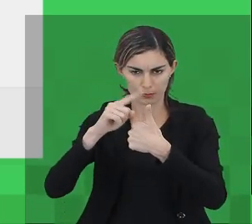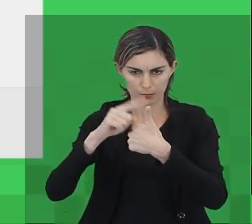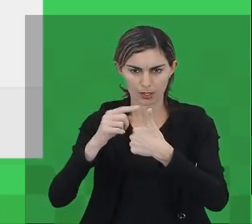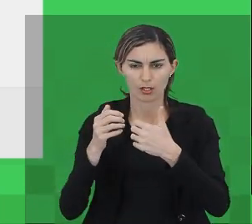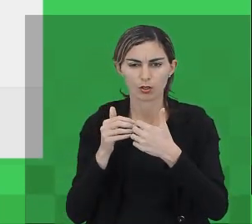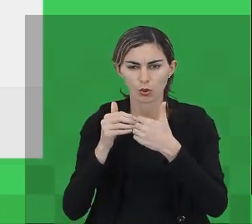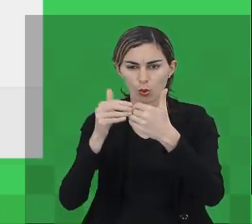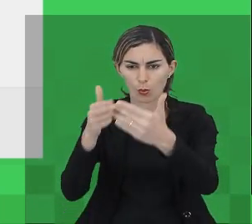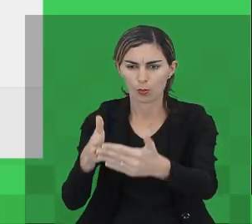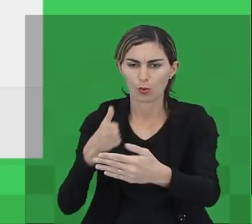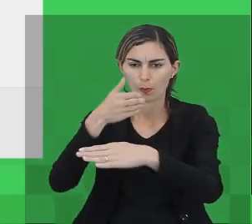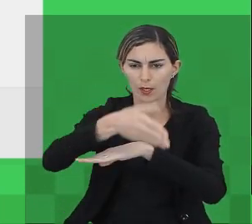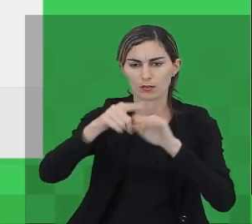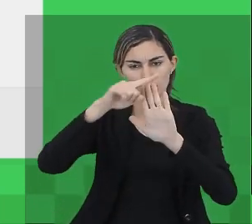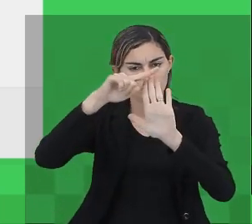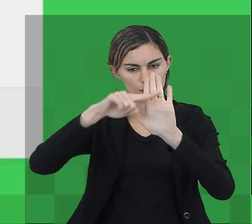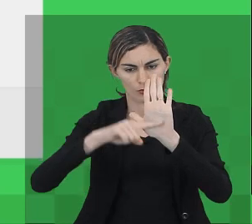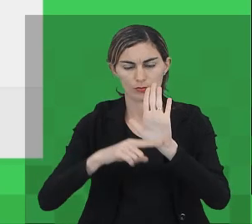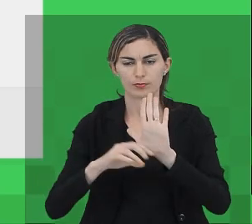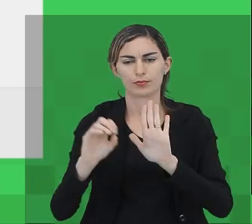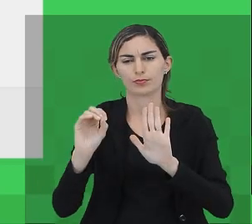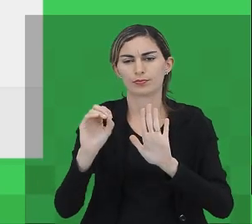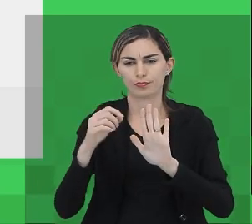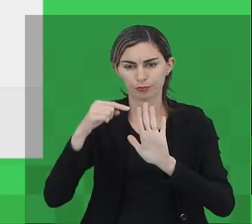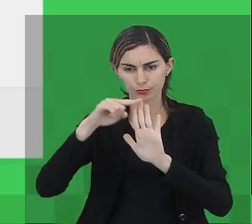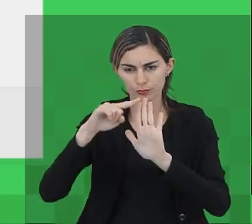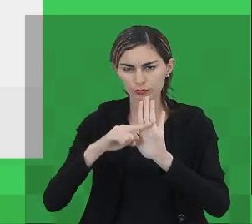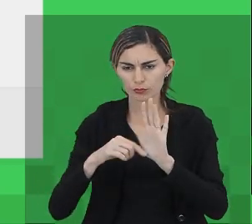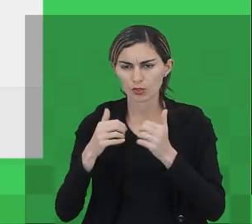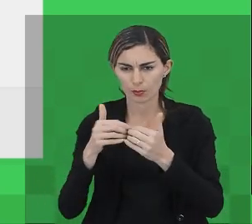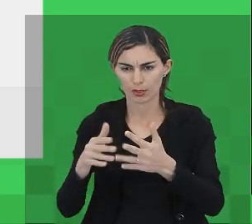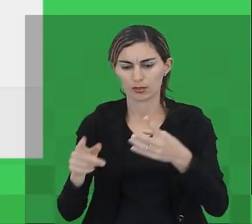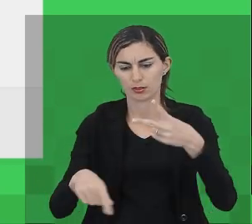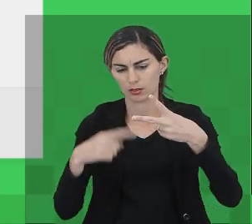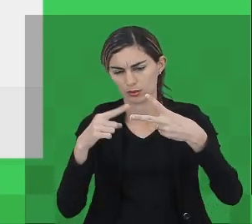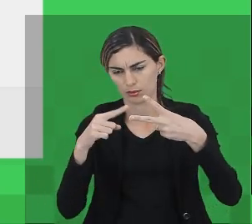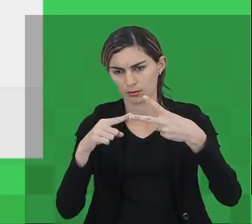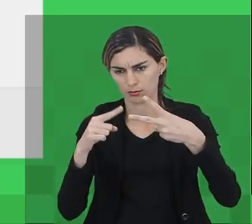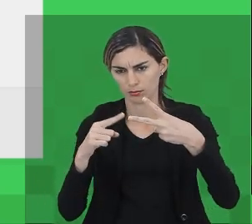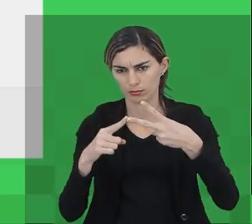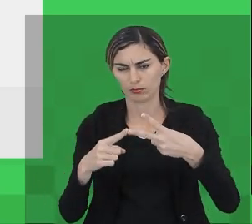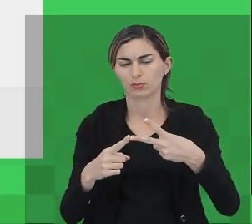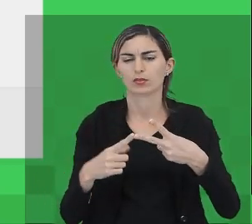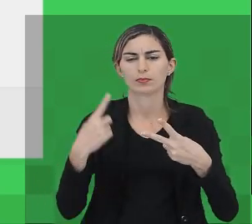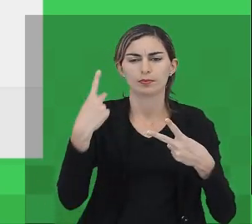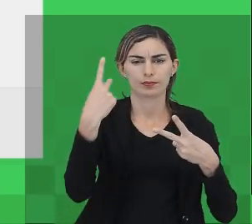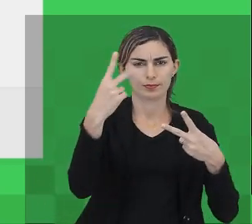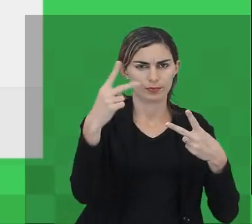A primeira opção inicia um projeto do zero. A segunda opção,